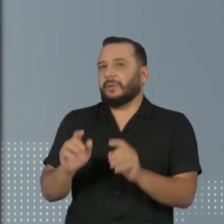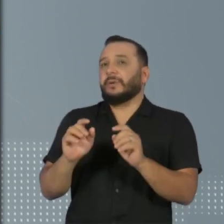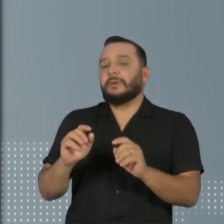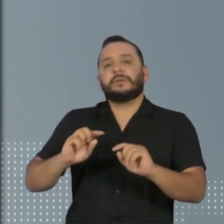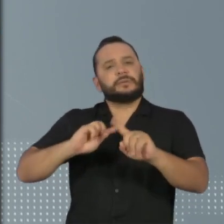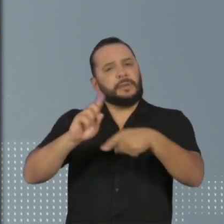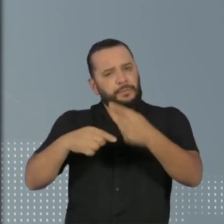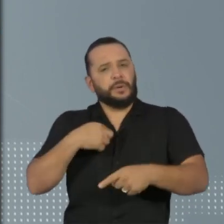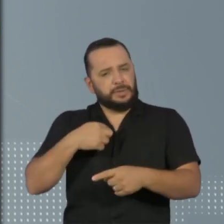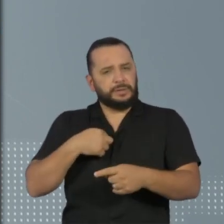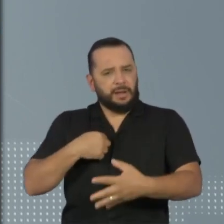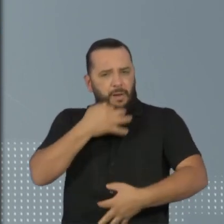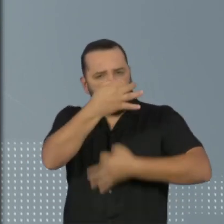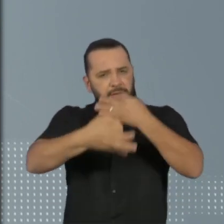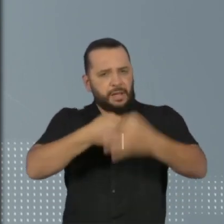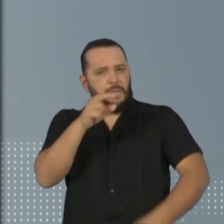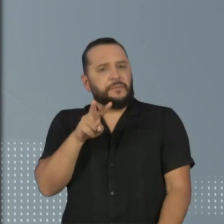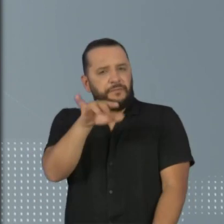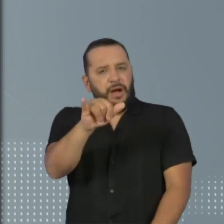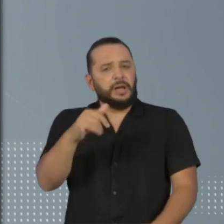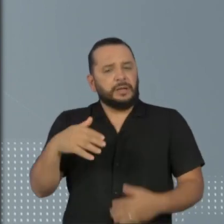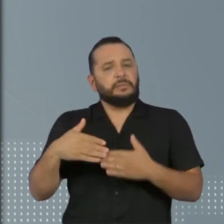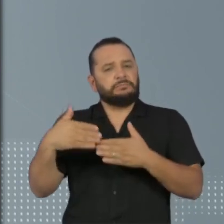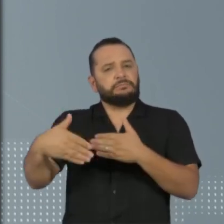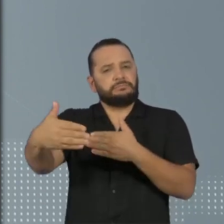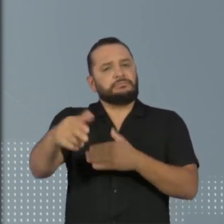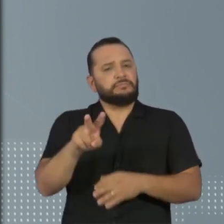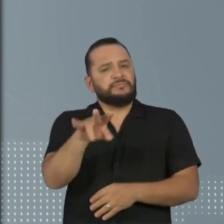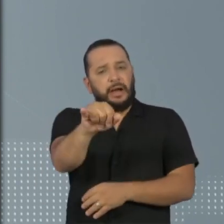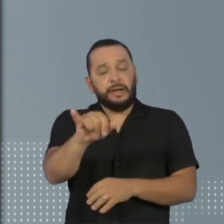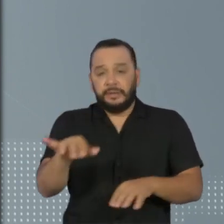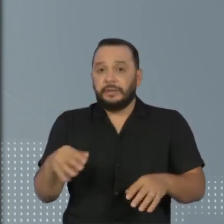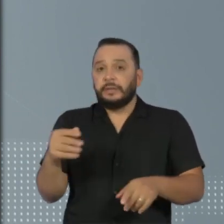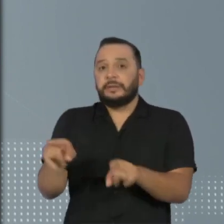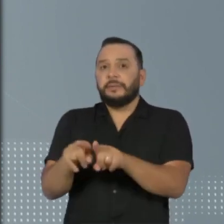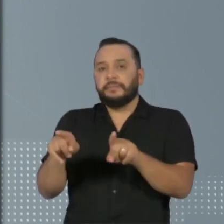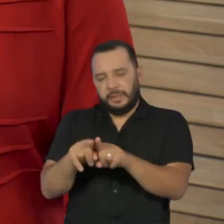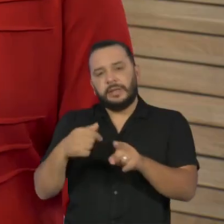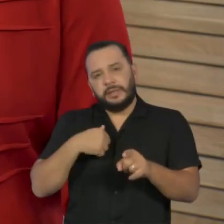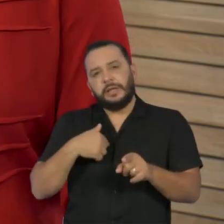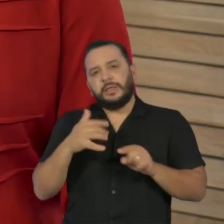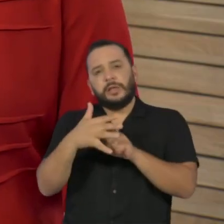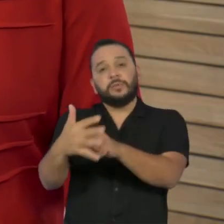manifestará oportunamente sobre ação do ministério e a denúncia à justiça